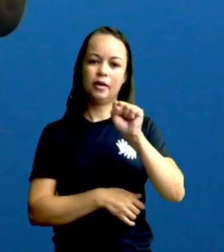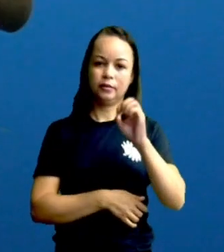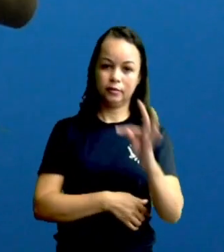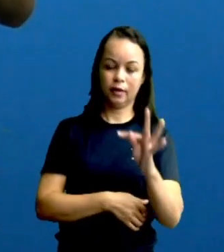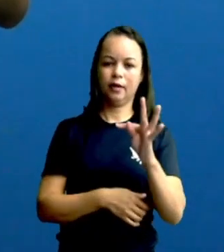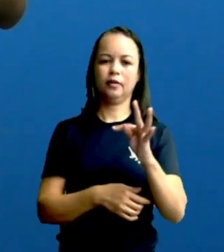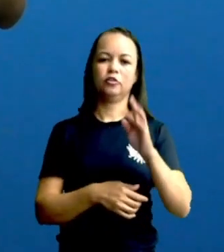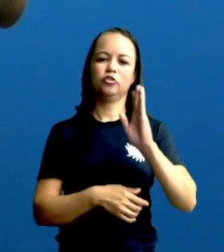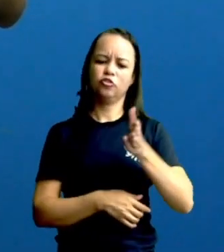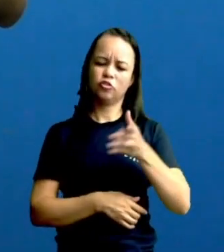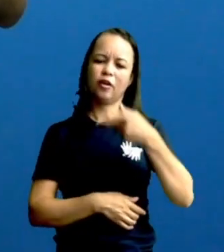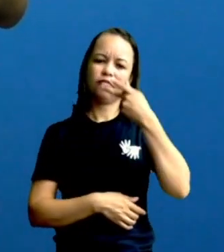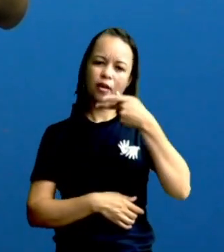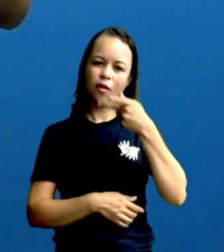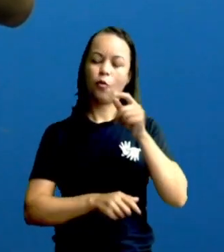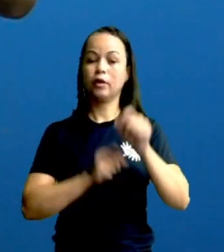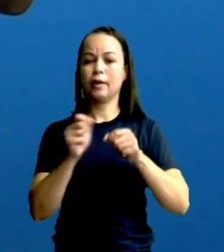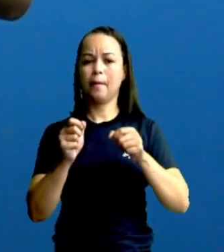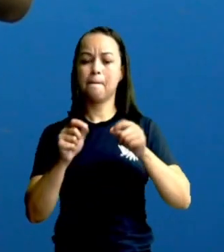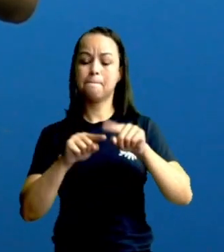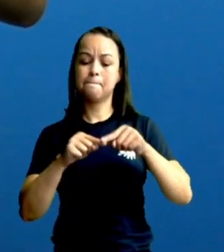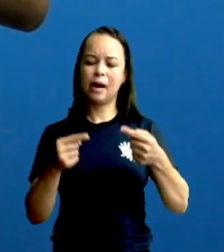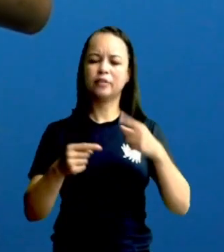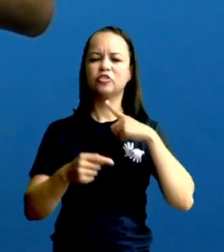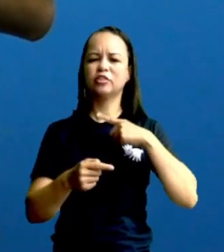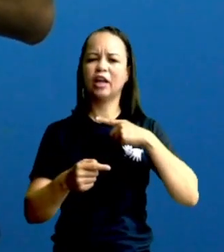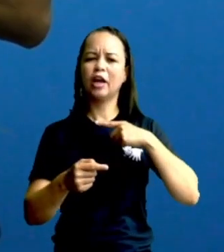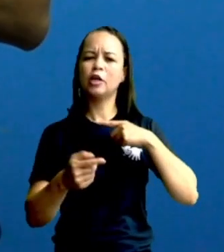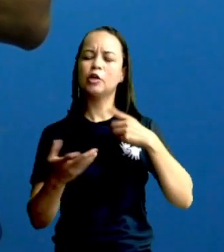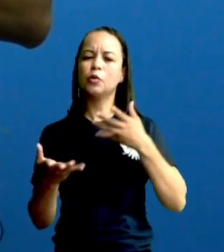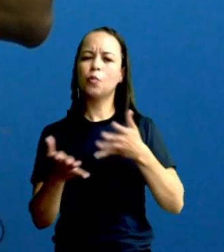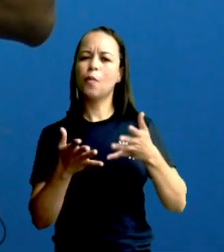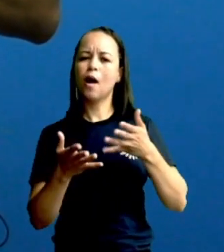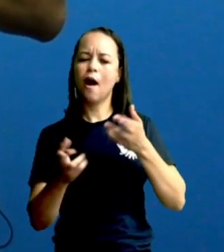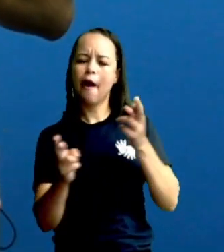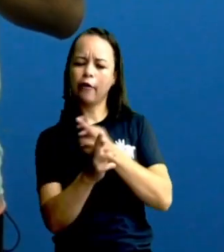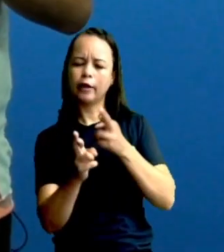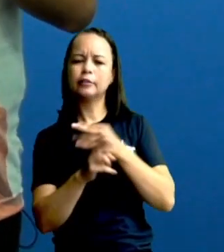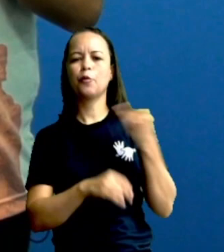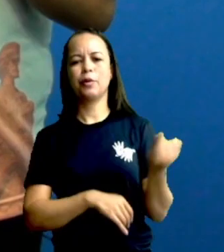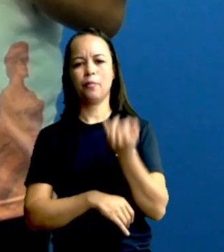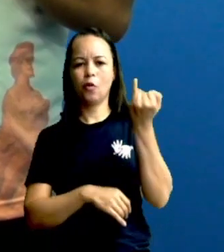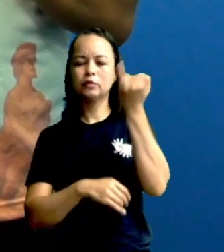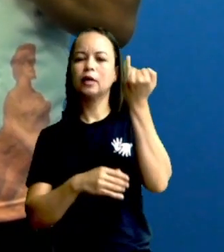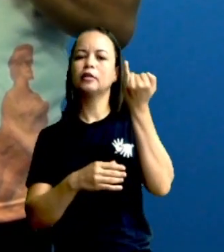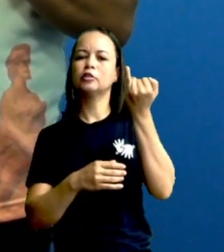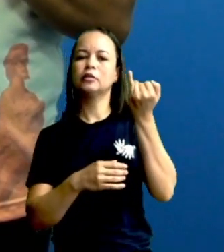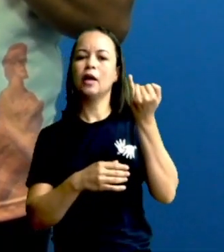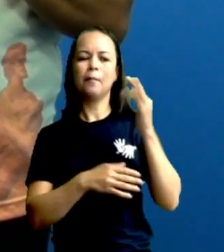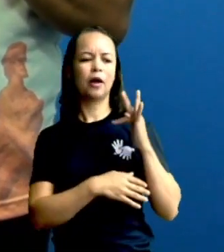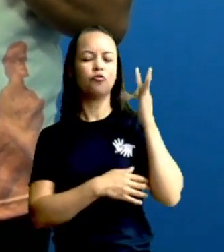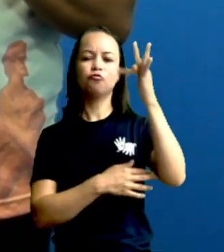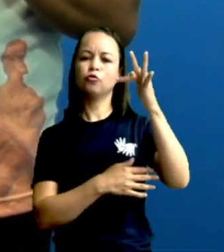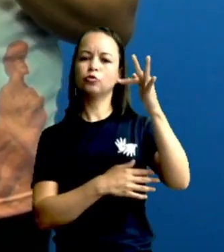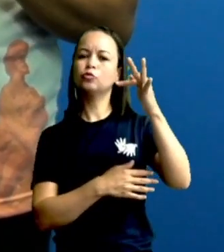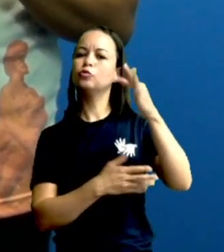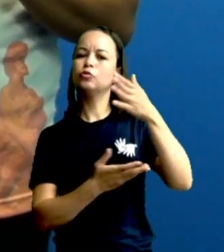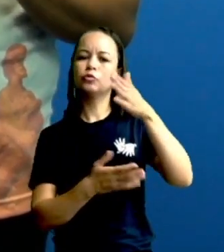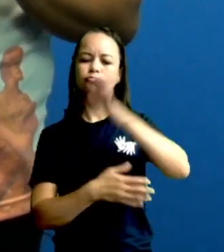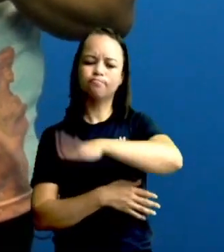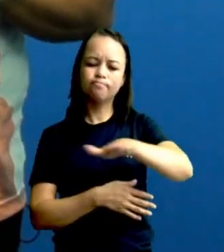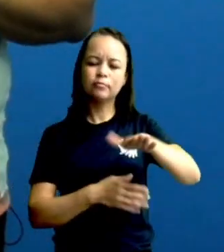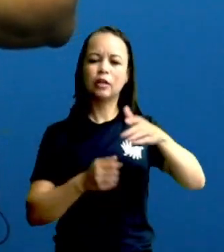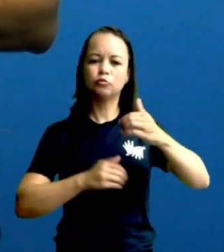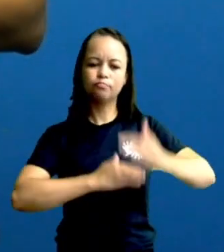falou, mas que eu acho que ela tem uma relação muito importante para gerações futuras. E que vai com certeza impactar a sociedade, não só